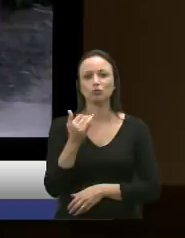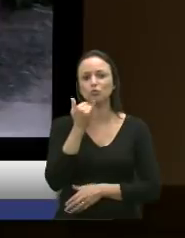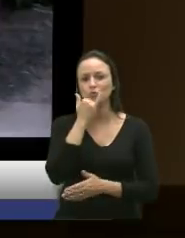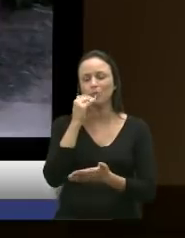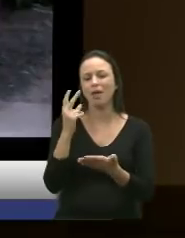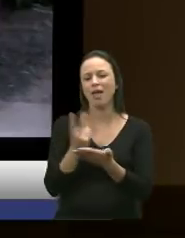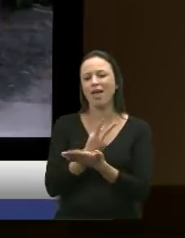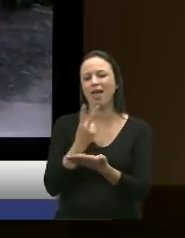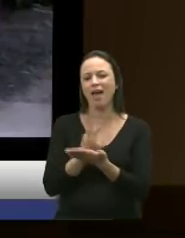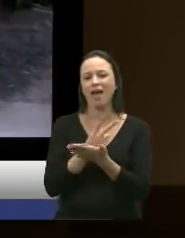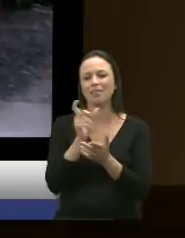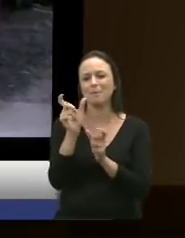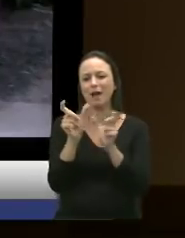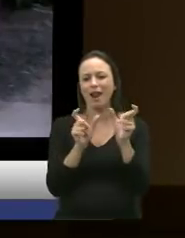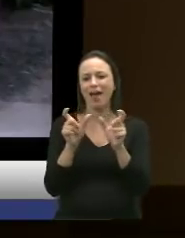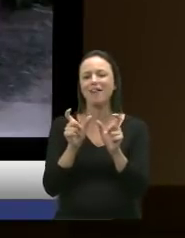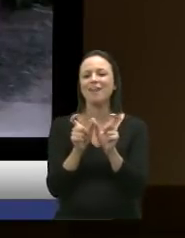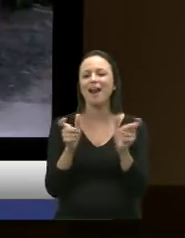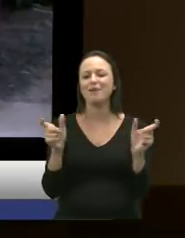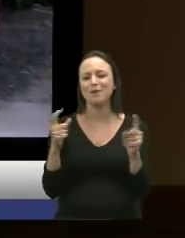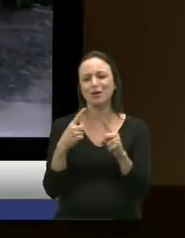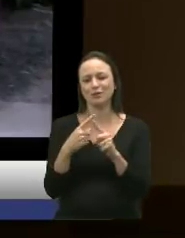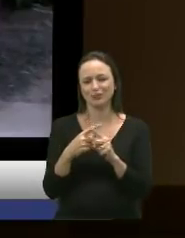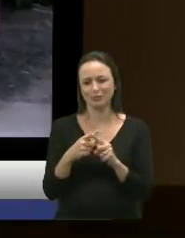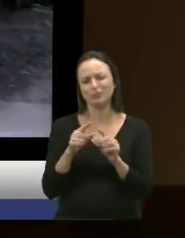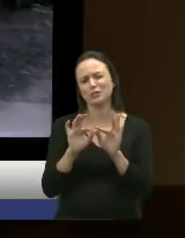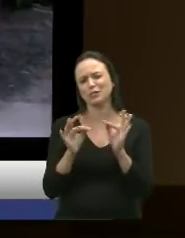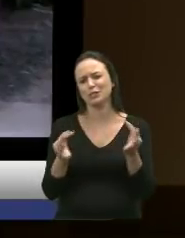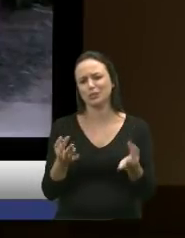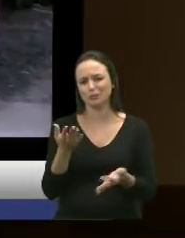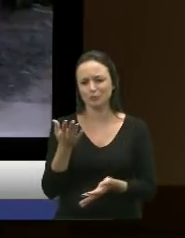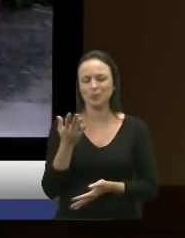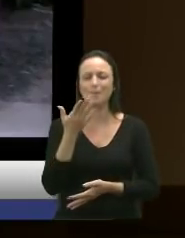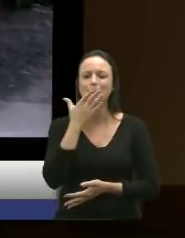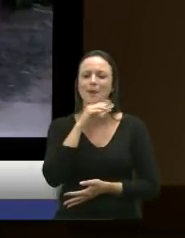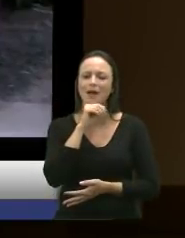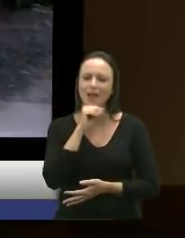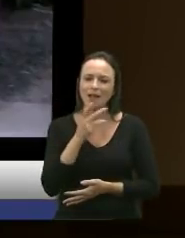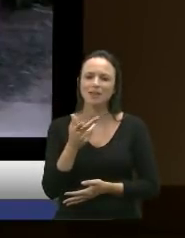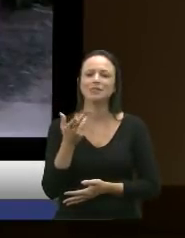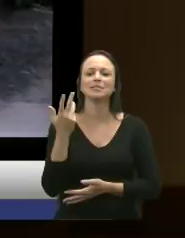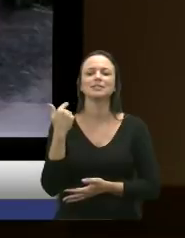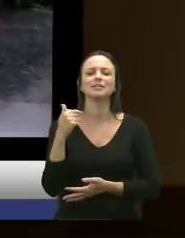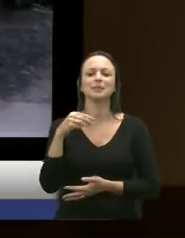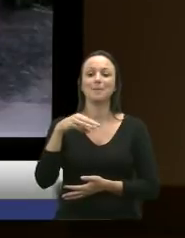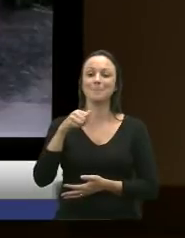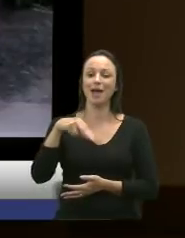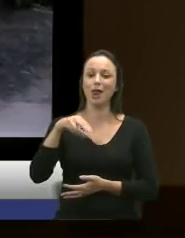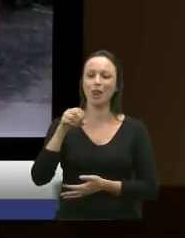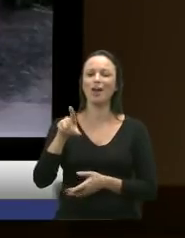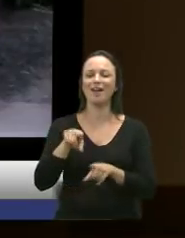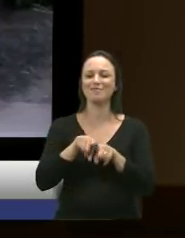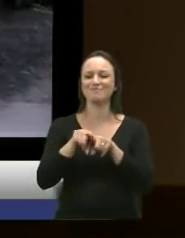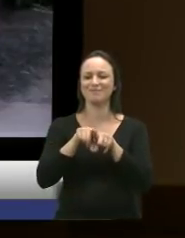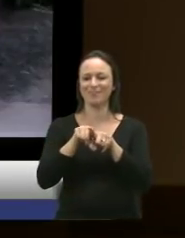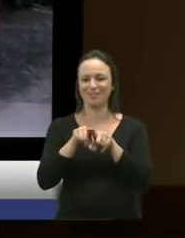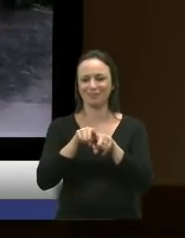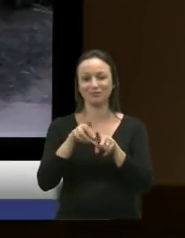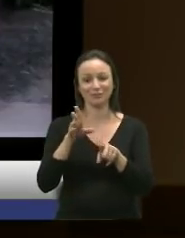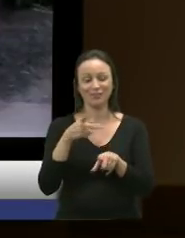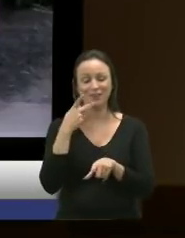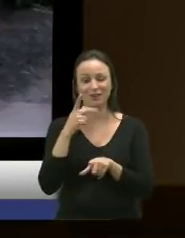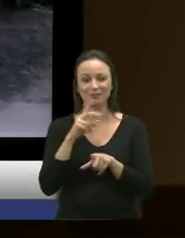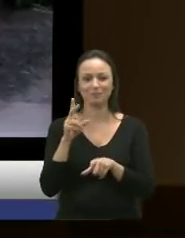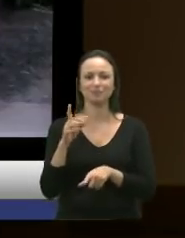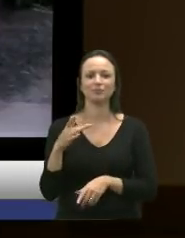gramaticais, ele era muito simples. Queridos pais e manos, já se falava mano naquela época, mano. Engraçado.